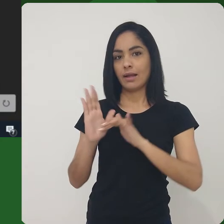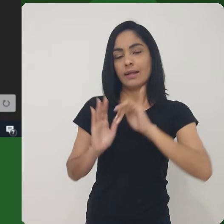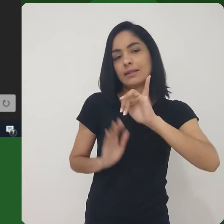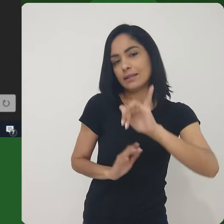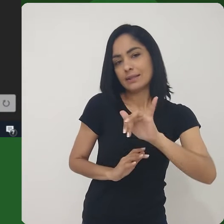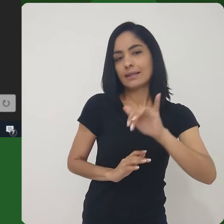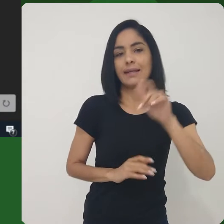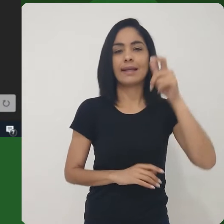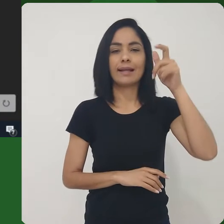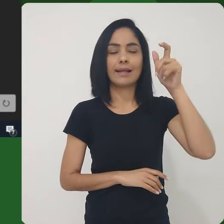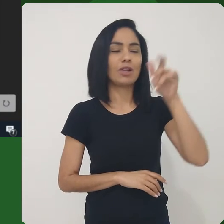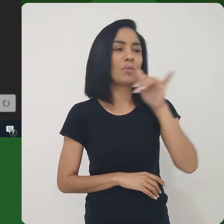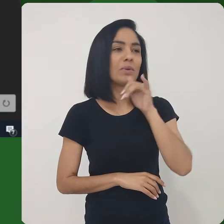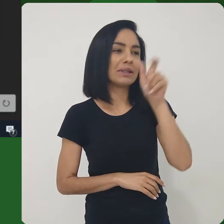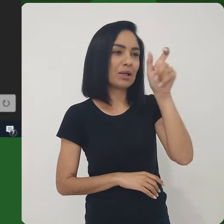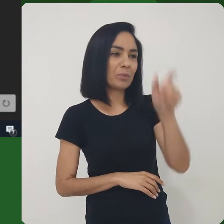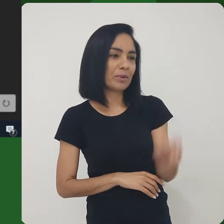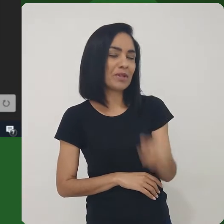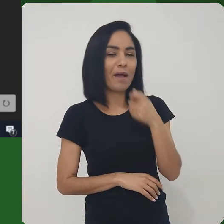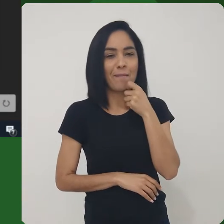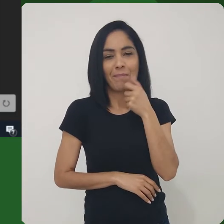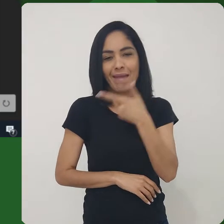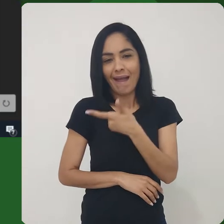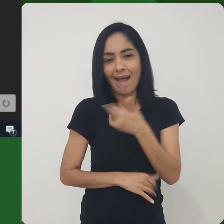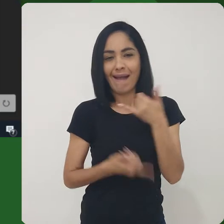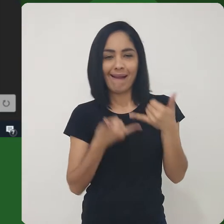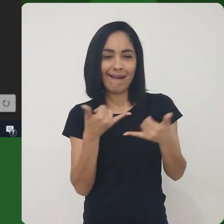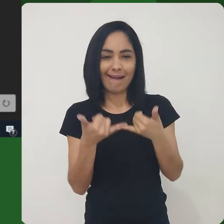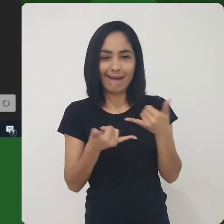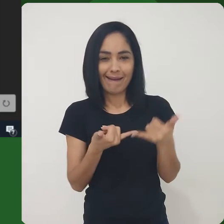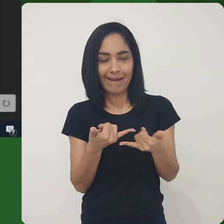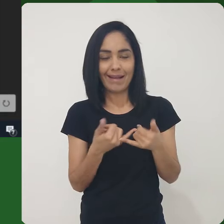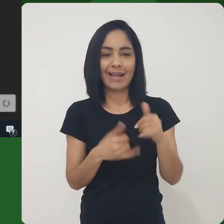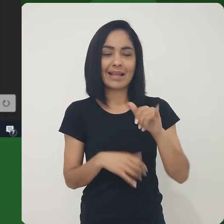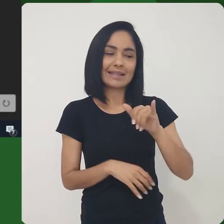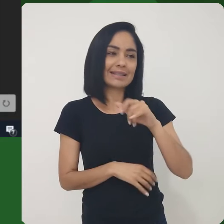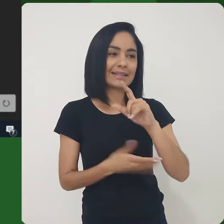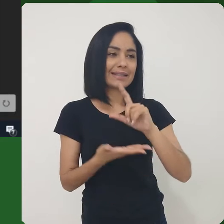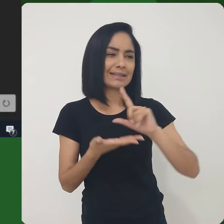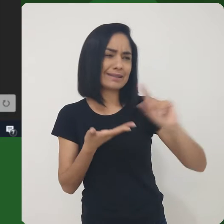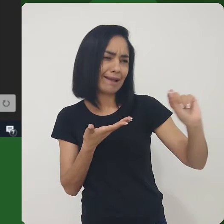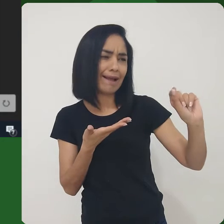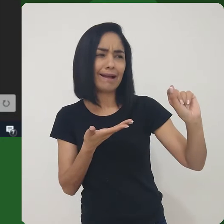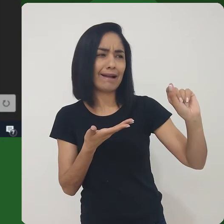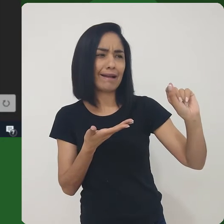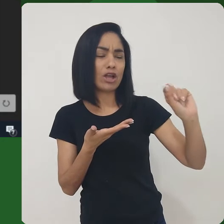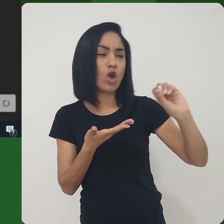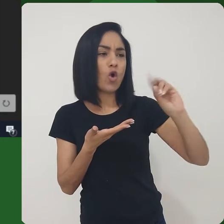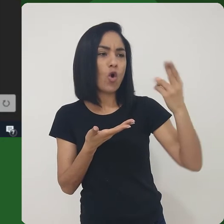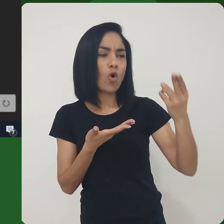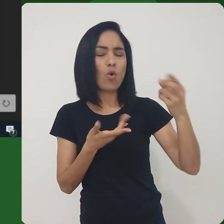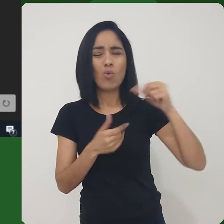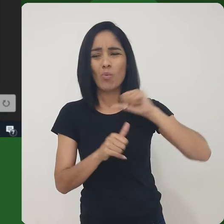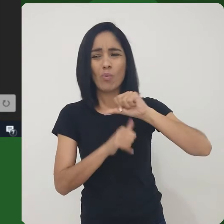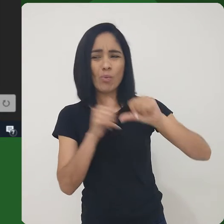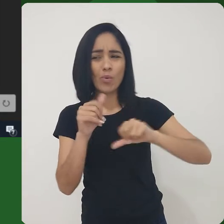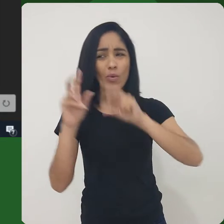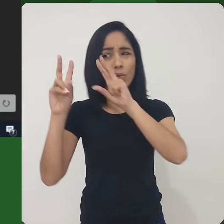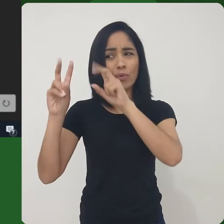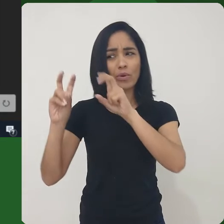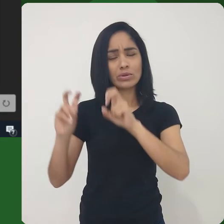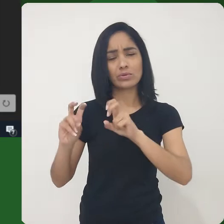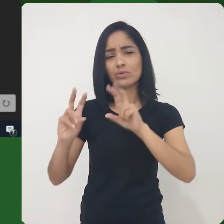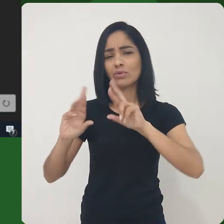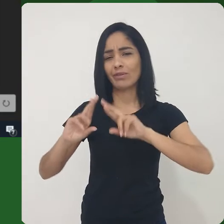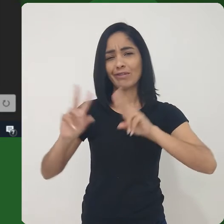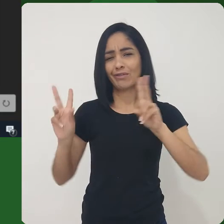Se alguém faz alguma brincadeira, se alguém conta uma piada, se alguém sai um pouco do assunto e fala algo